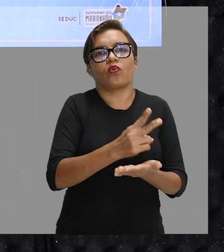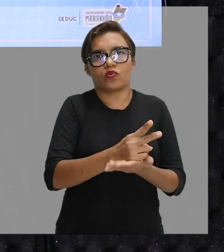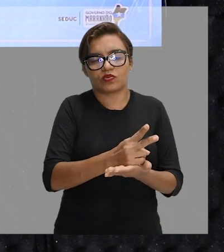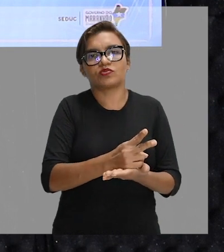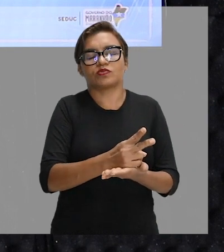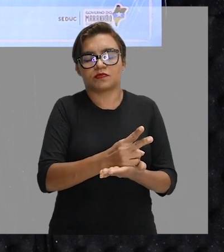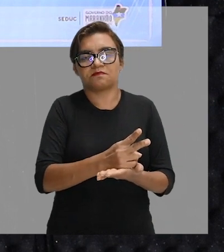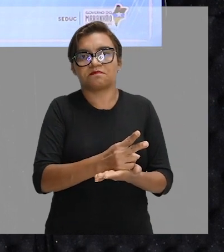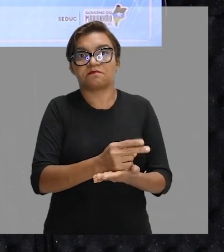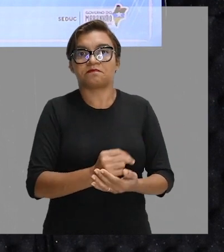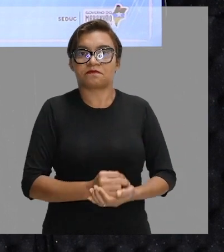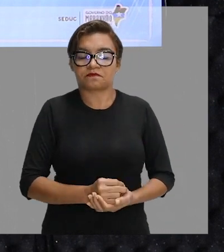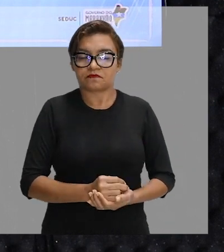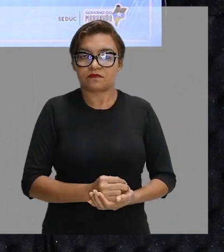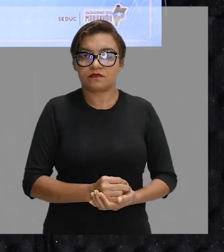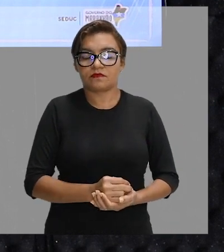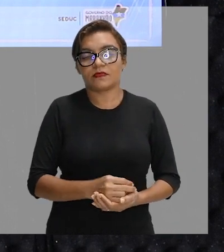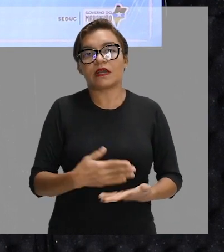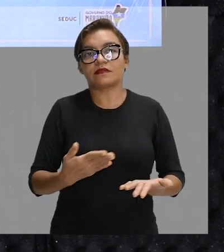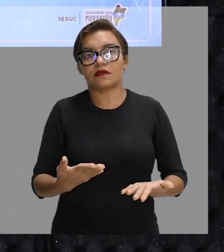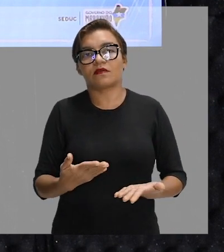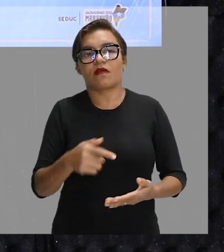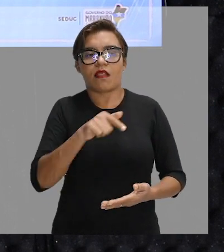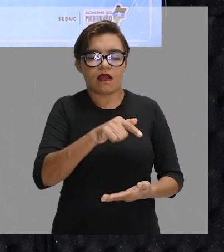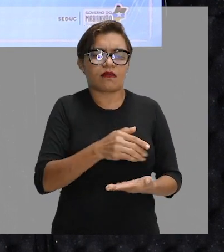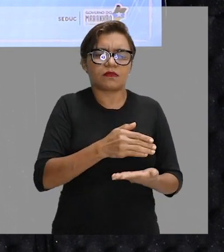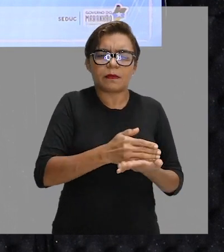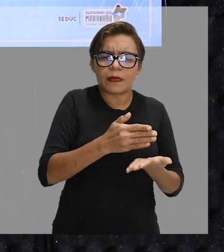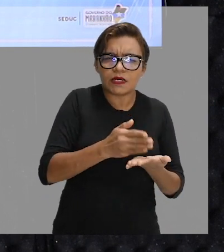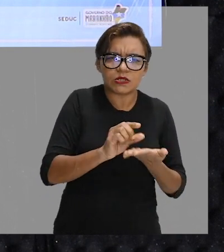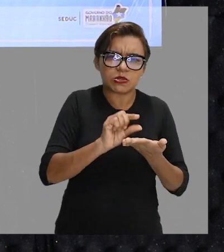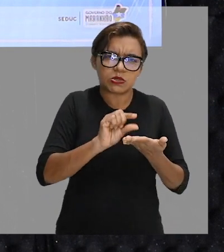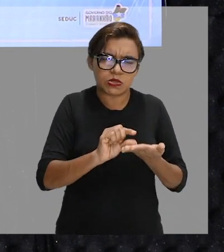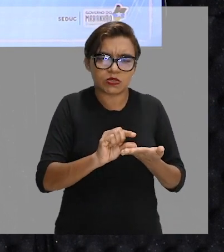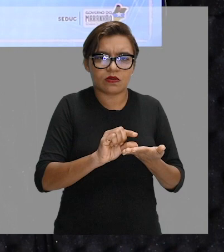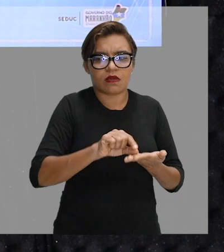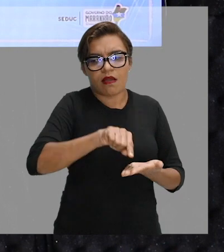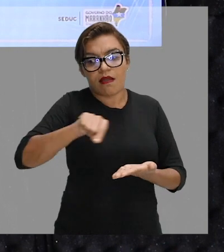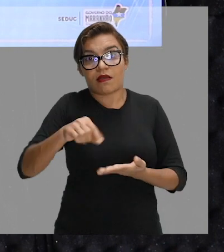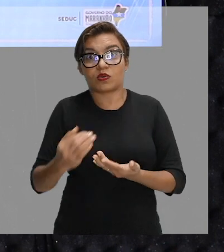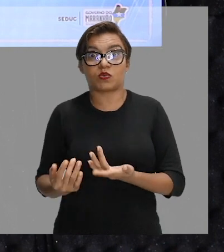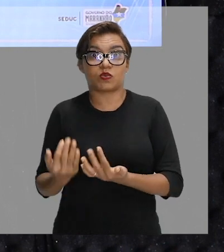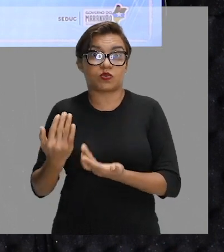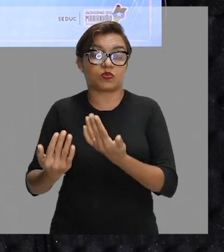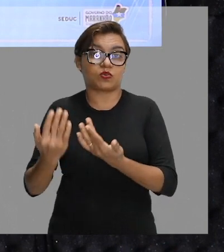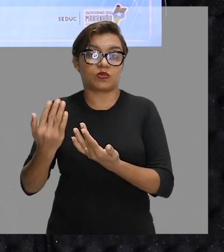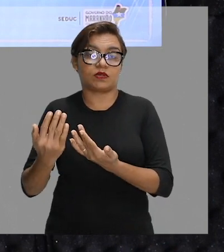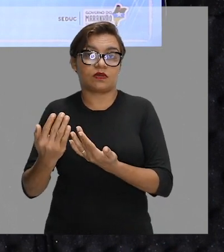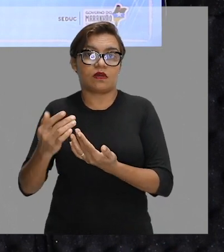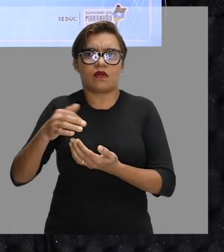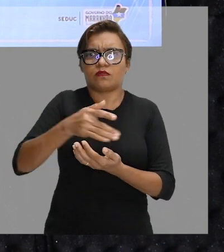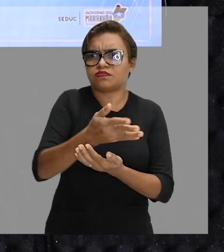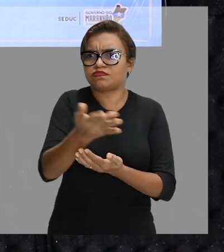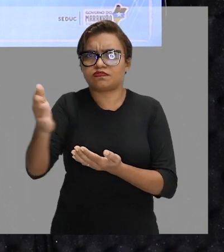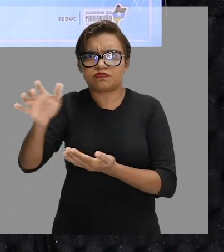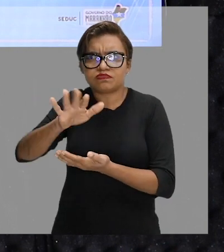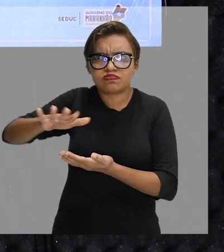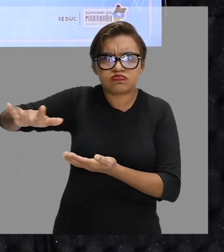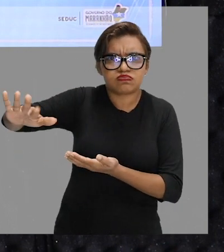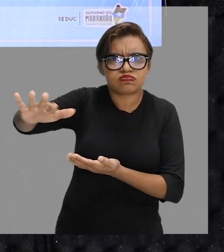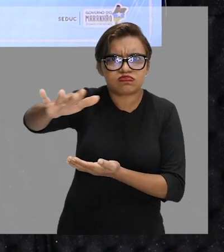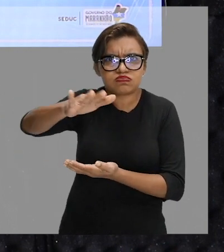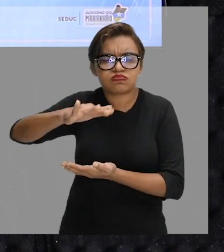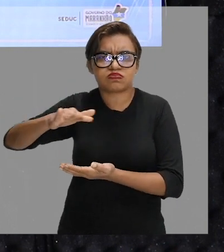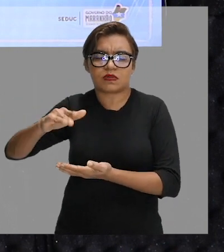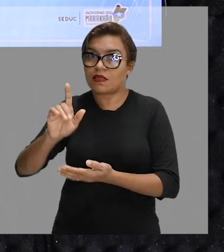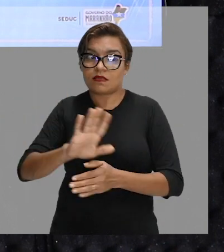acontecendo. No entanto, as partículas já no estado gasoso não vão se dissipar pelo ambiente, vão